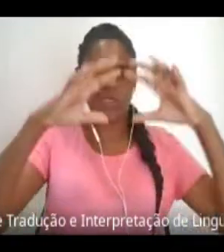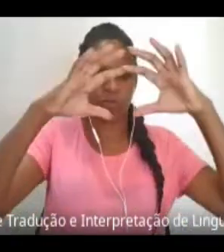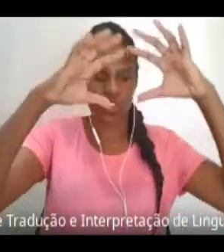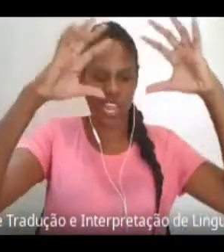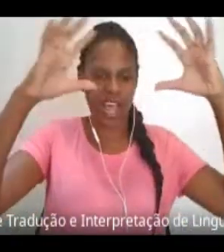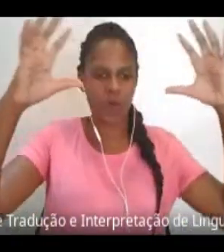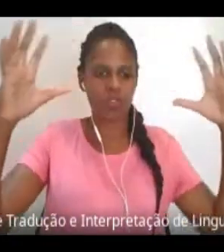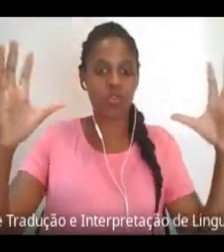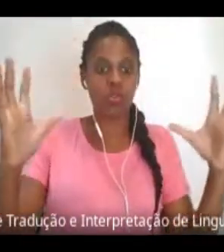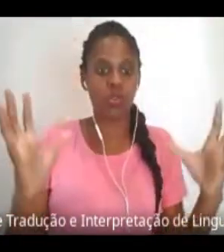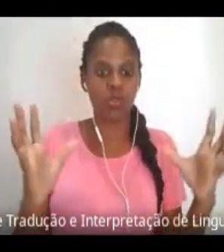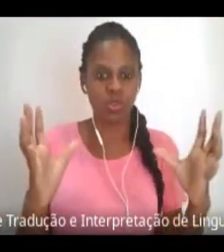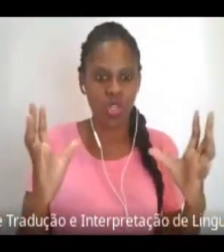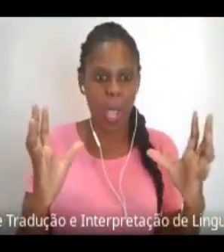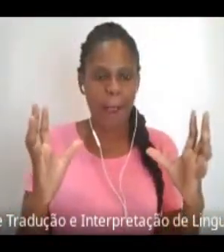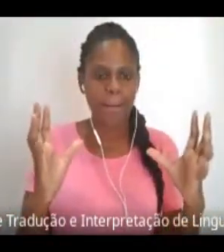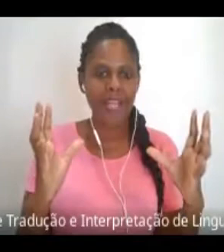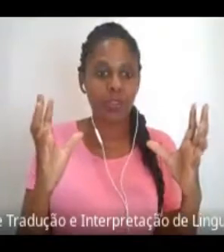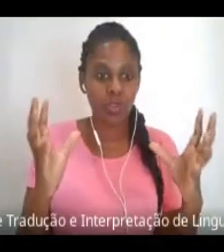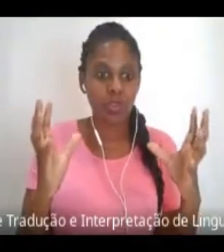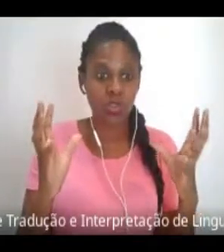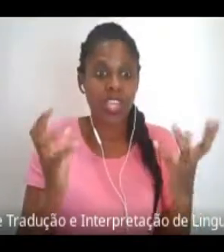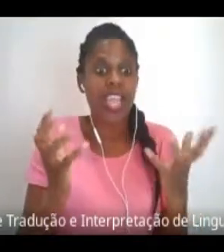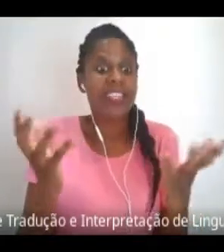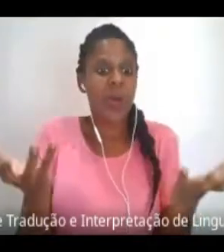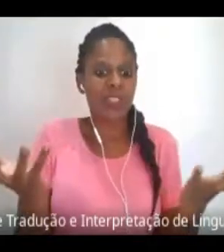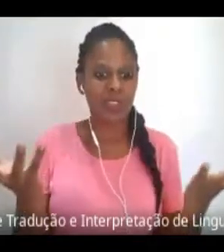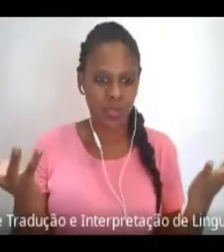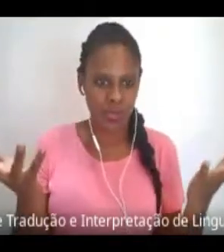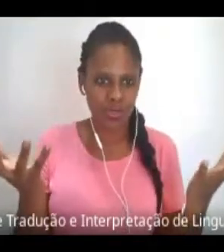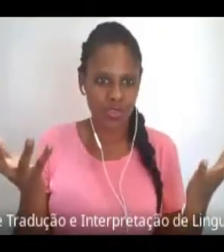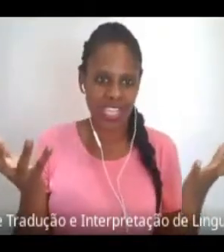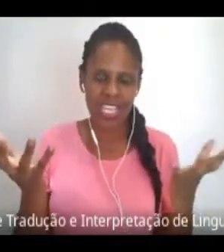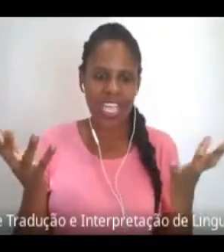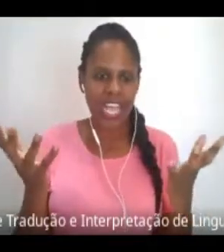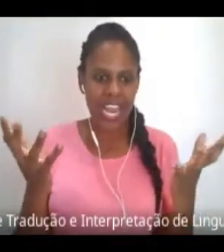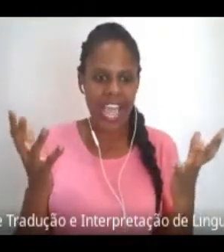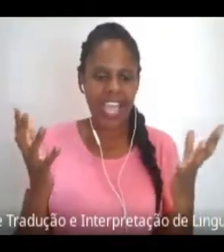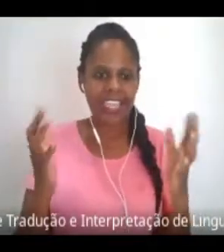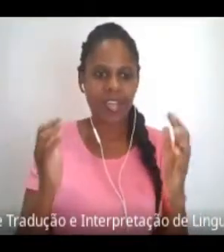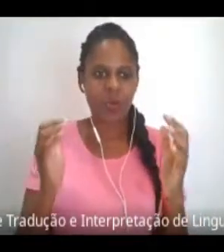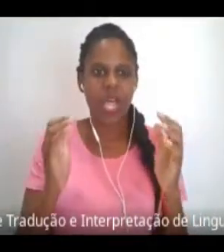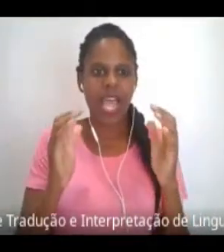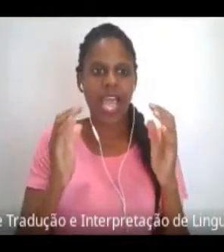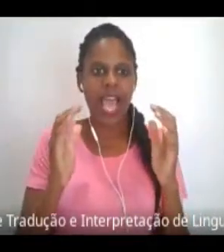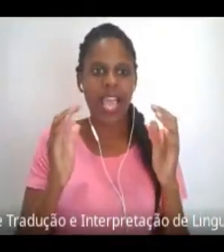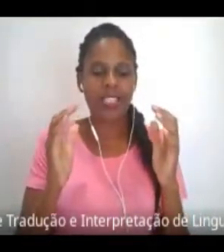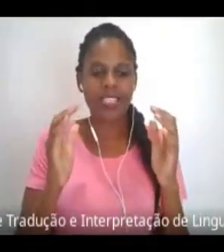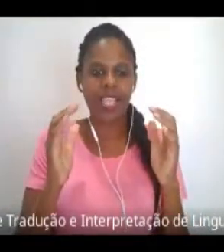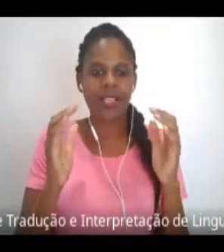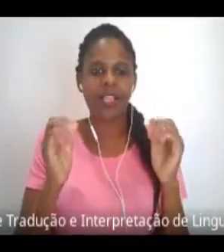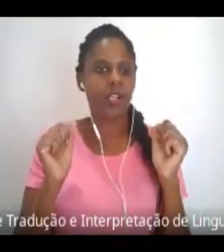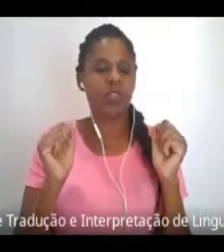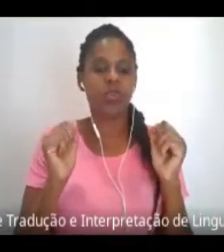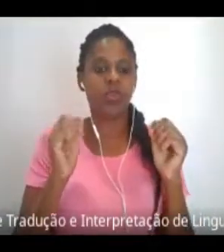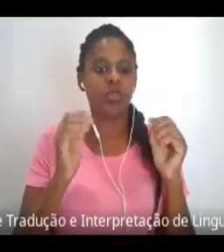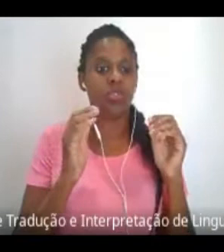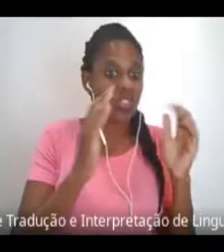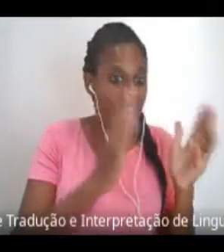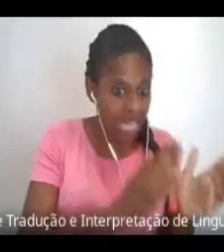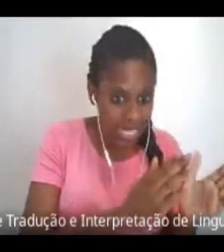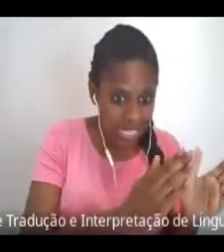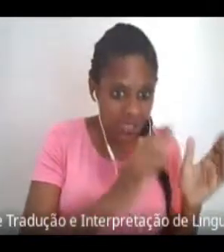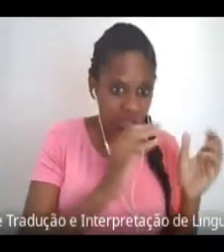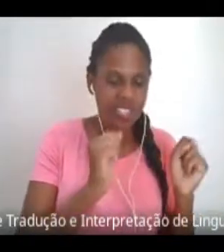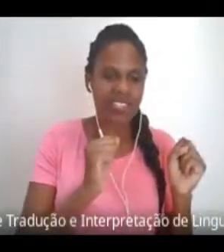num total, né, no geral, surdos, mas os surdos, quem são esses surdos? Né? Então, existem